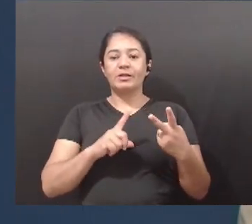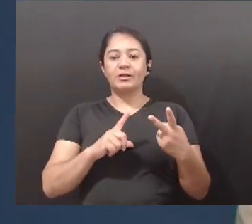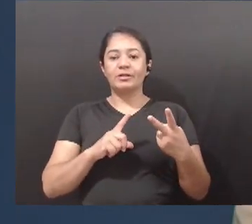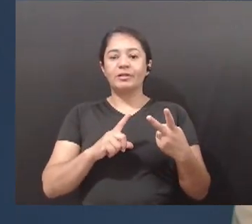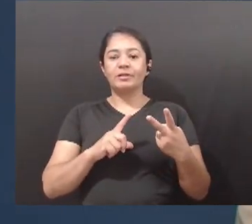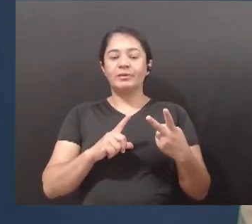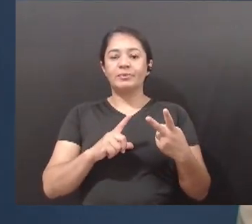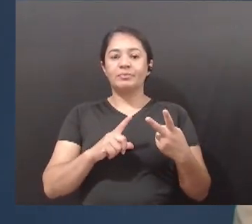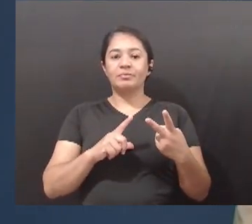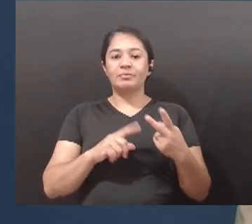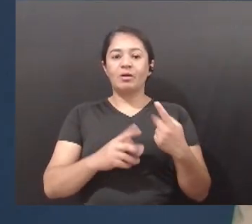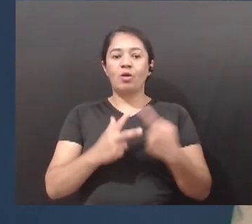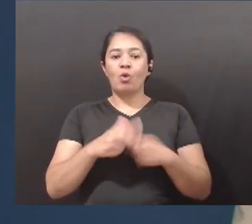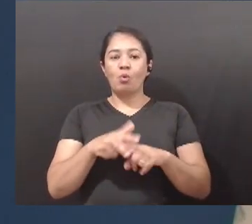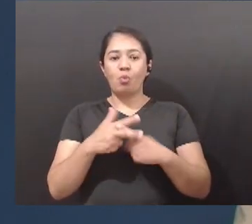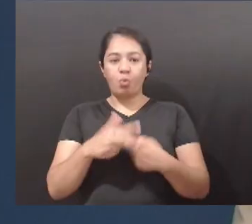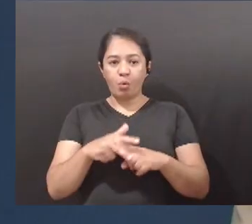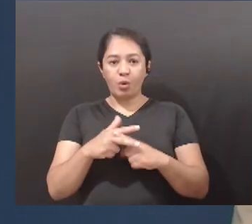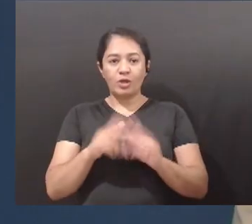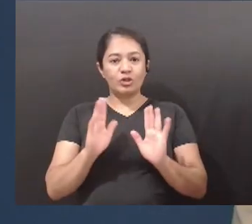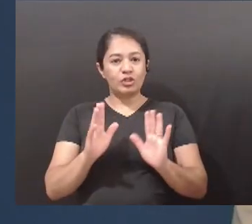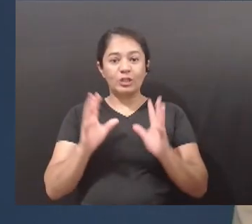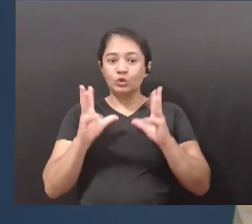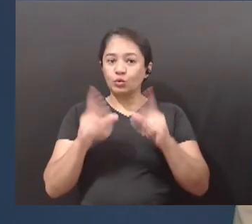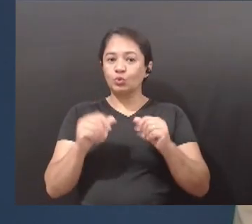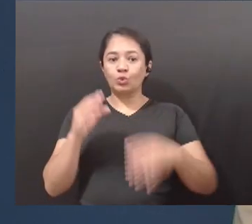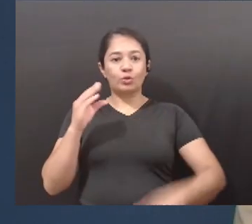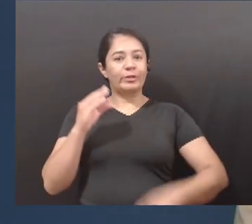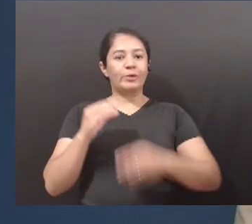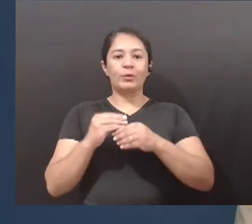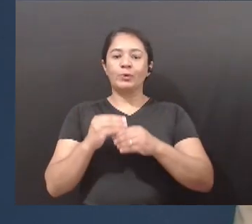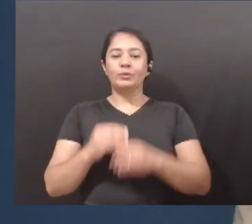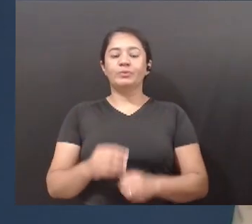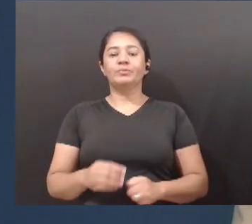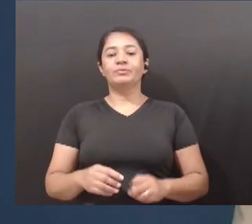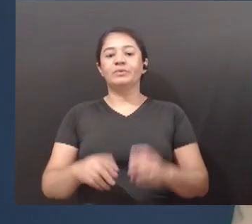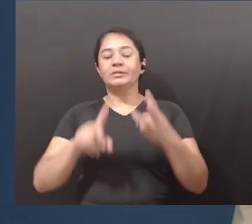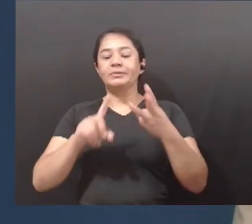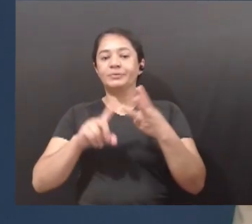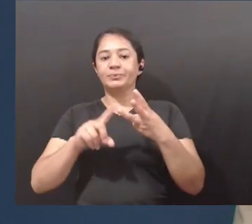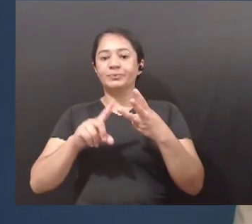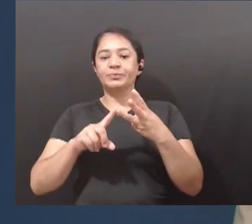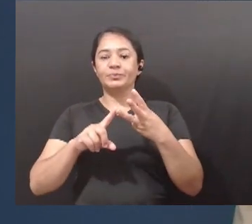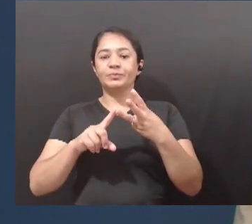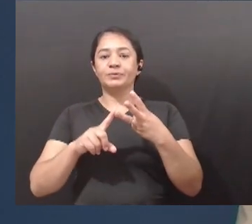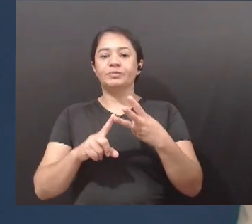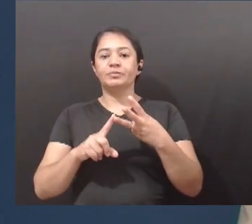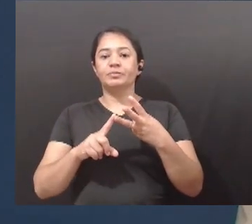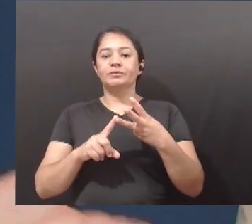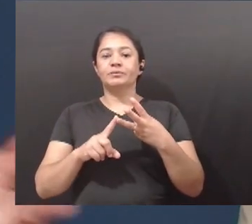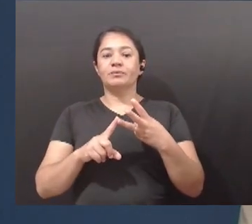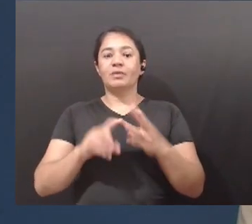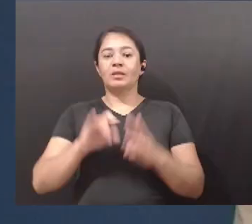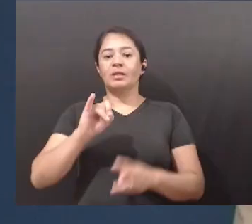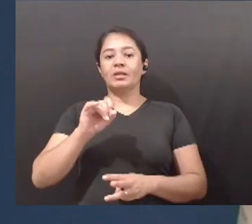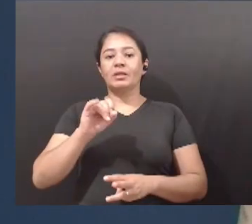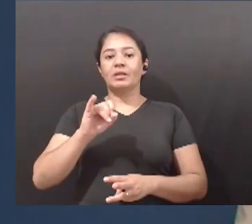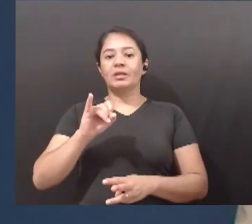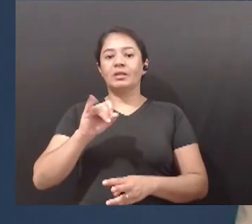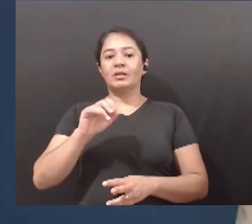manutenção, isso já vem tudo incluso no pacote. A questão também de eu sempre confundo.